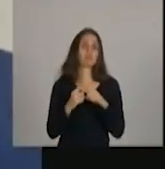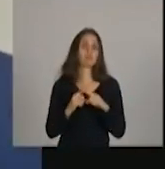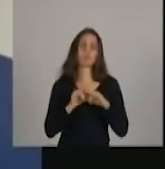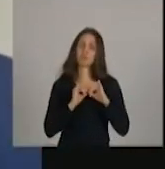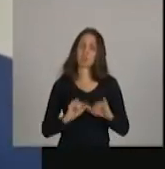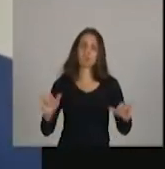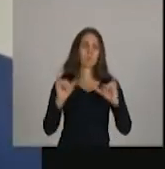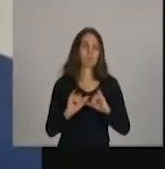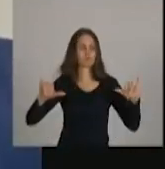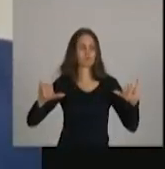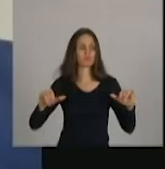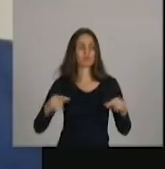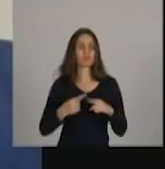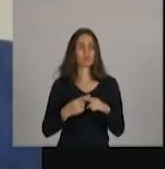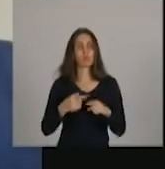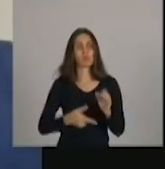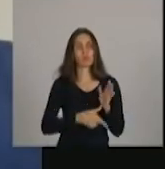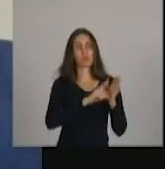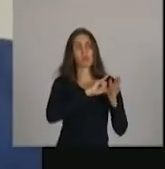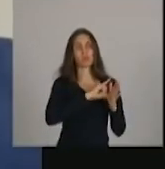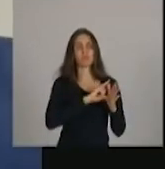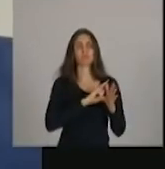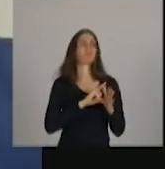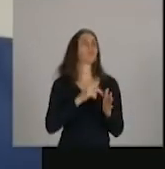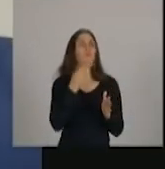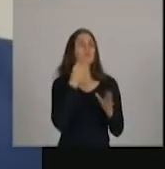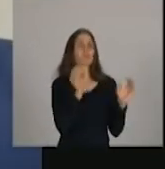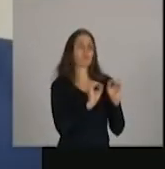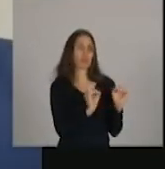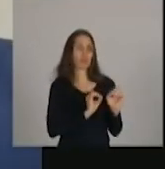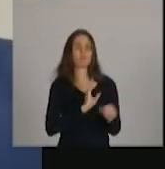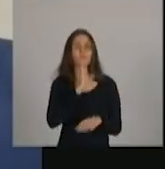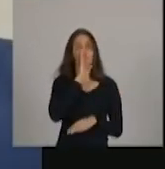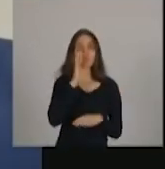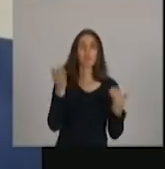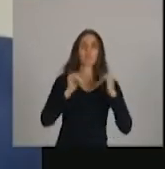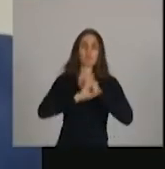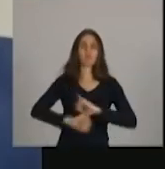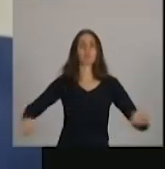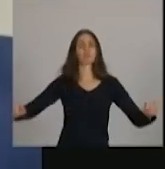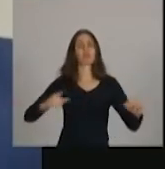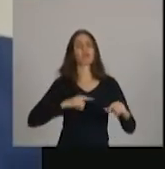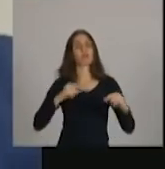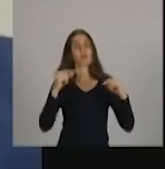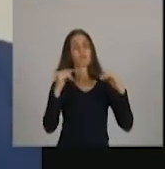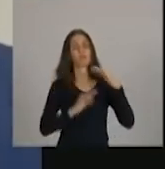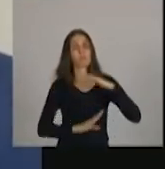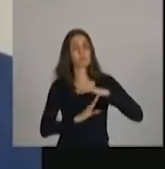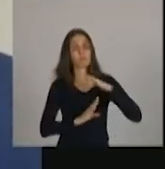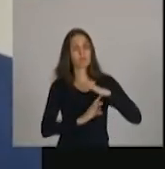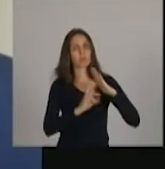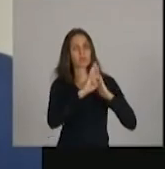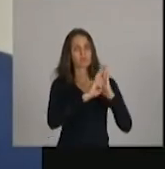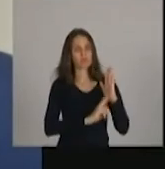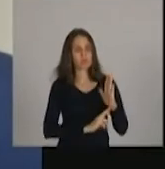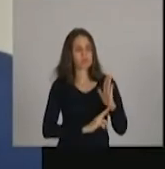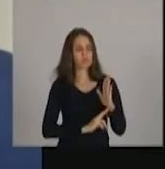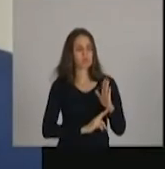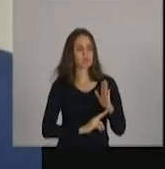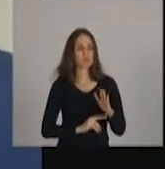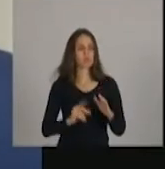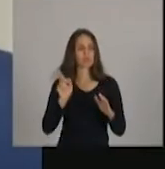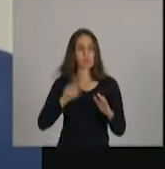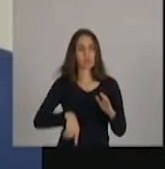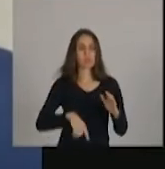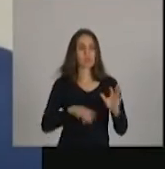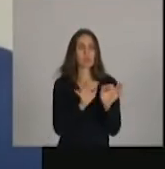tudo publicado. Nós estamos em discussão. E eu tenho esse prazo regimental, mas esse projeto, que é simples, sim, deputado Majeski, é